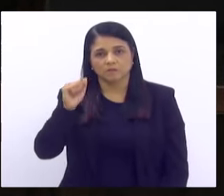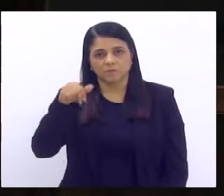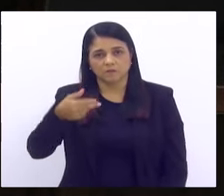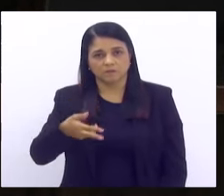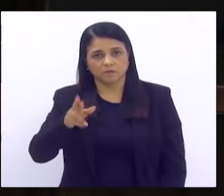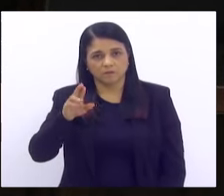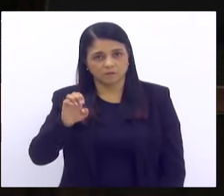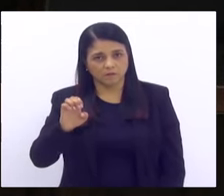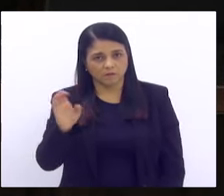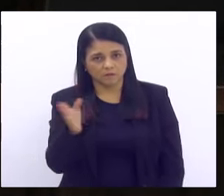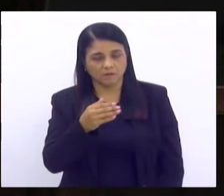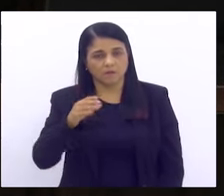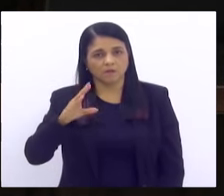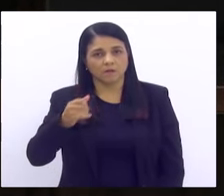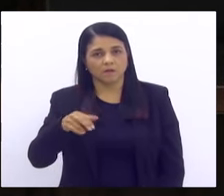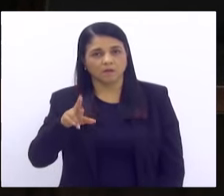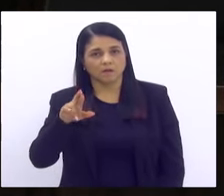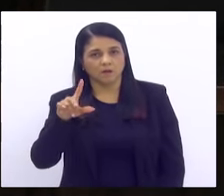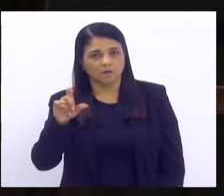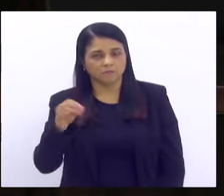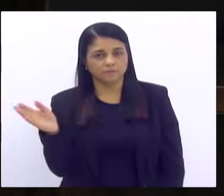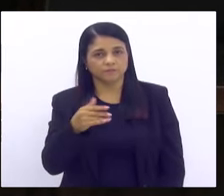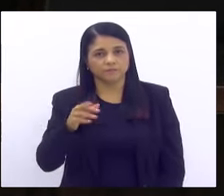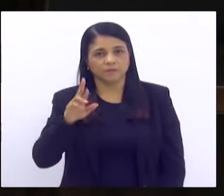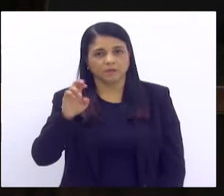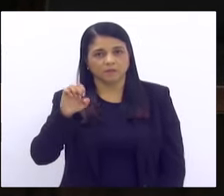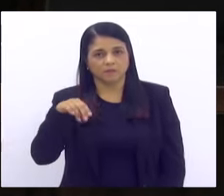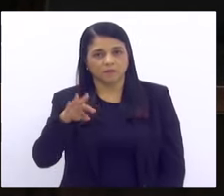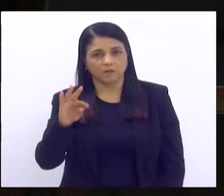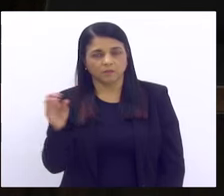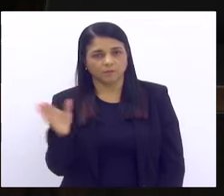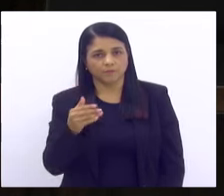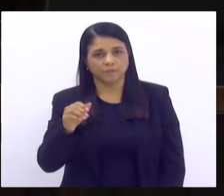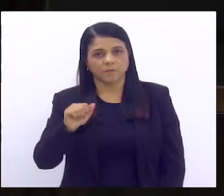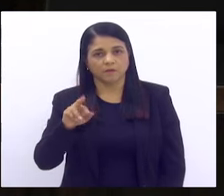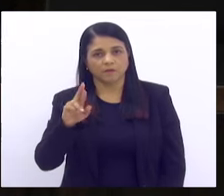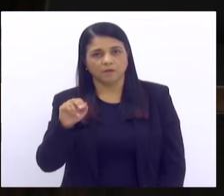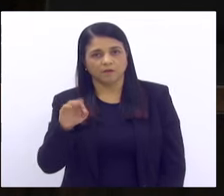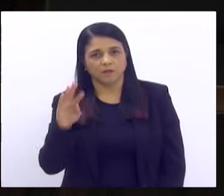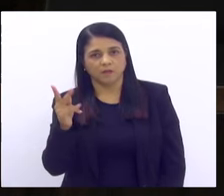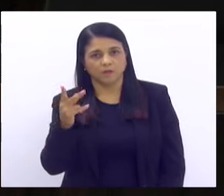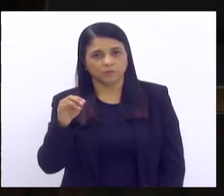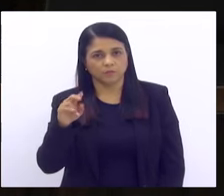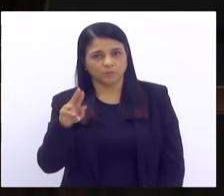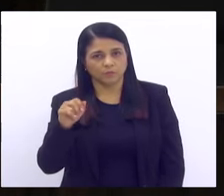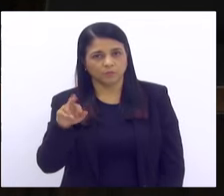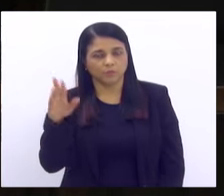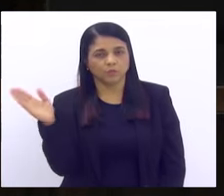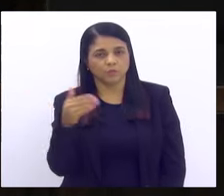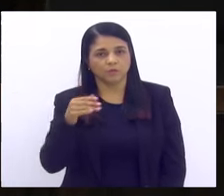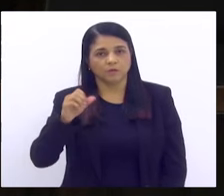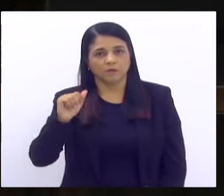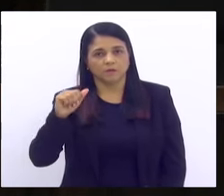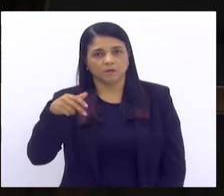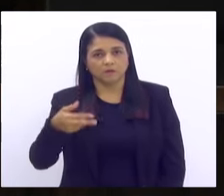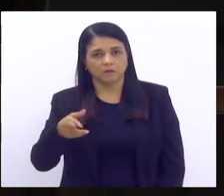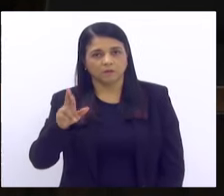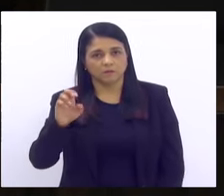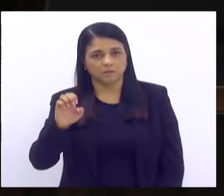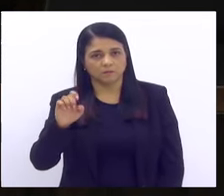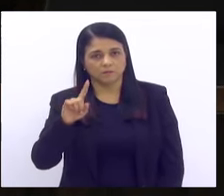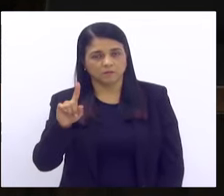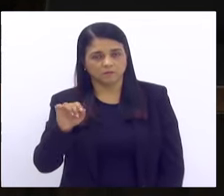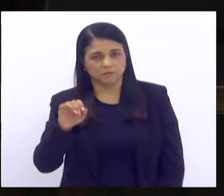Macedo, deputado Renato Miranda, deputado Arthur Monteiro, deputado Andrezinho Siciliano, deputado